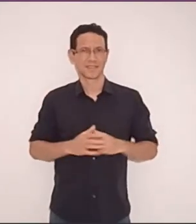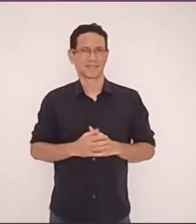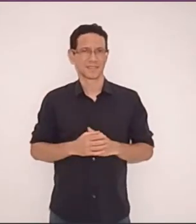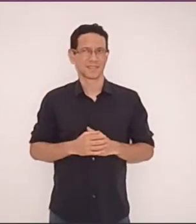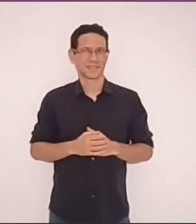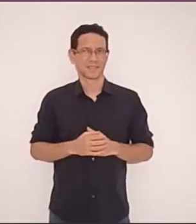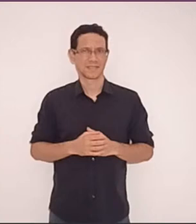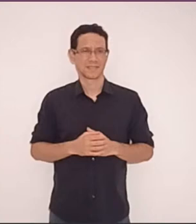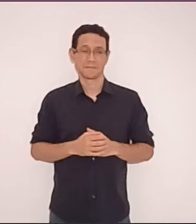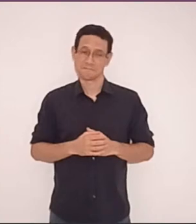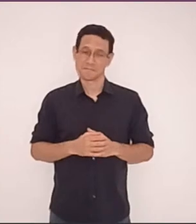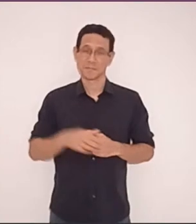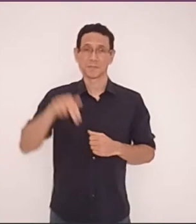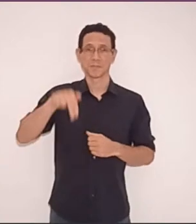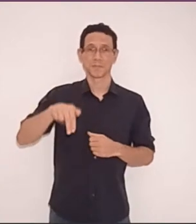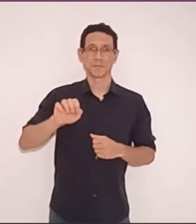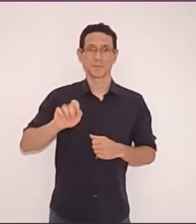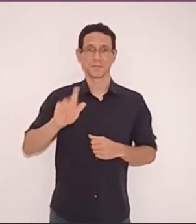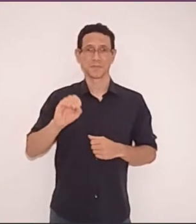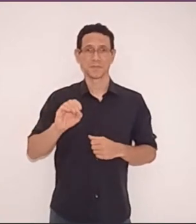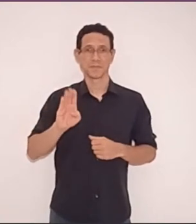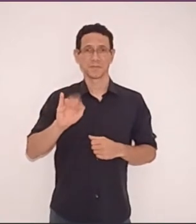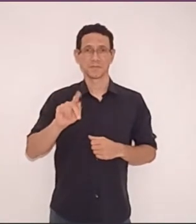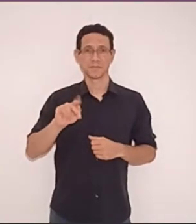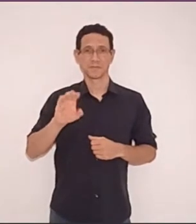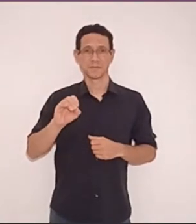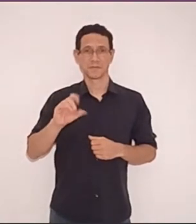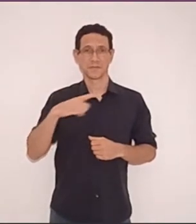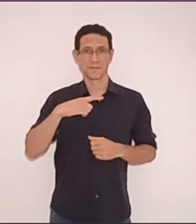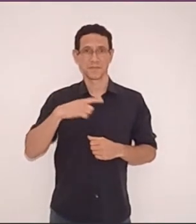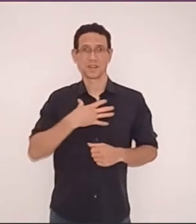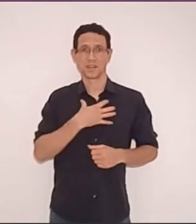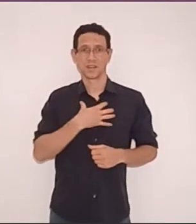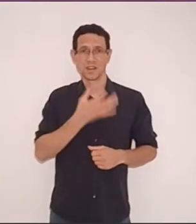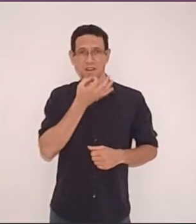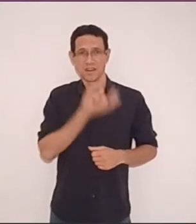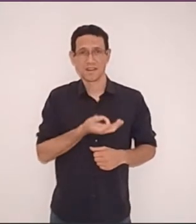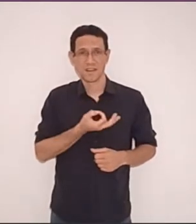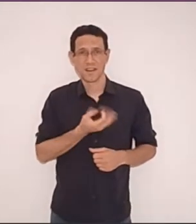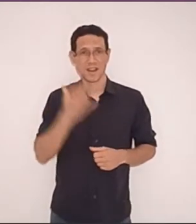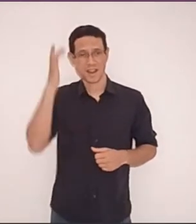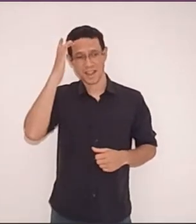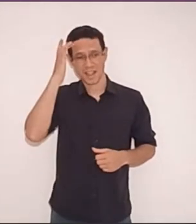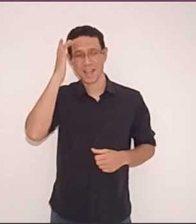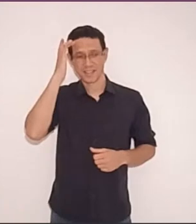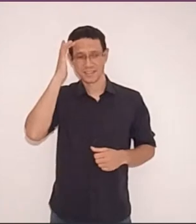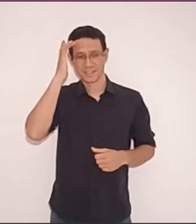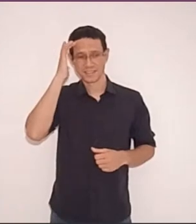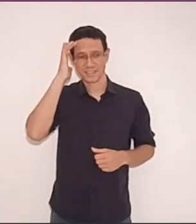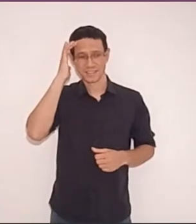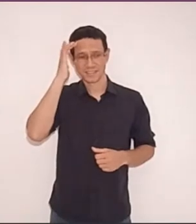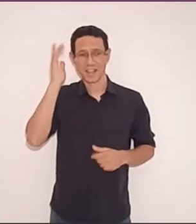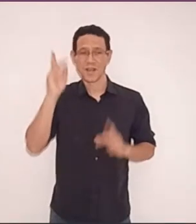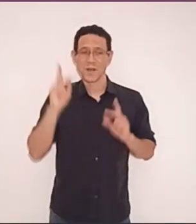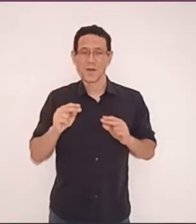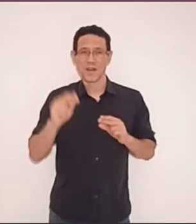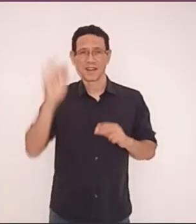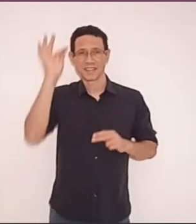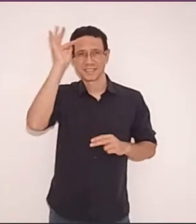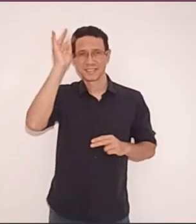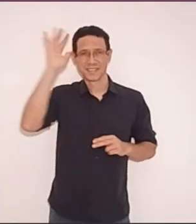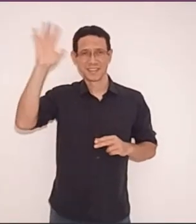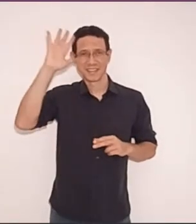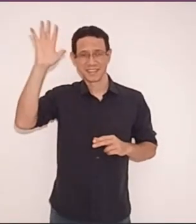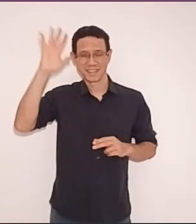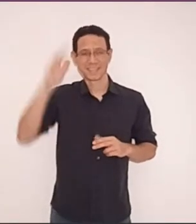né o nego Bispo tem um pensamento para mim um um pensamento filosófico né